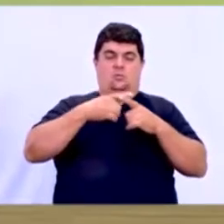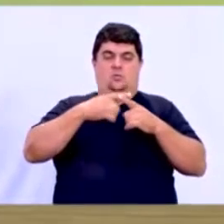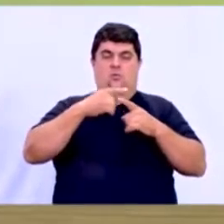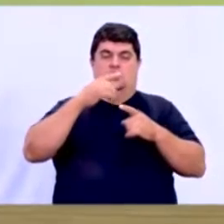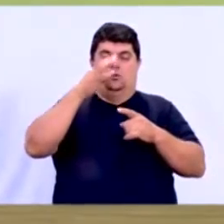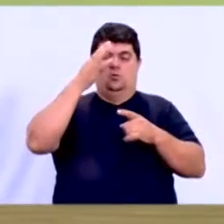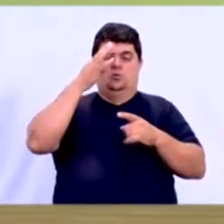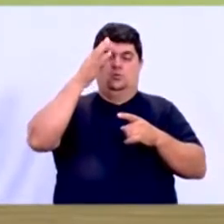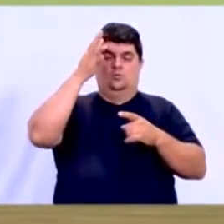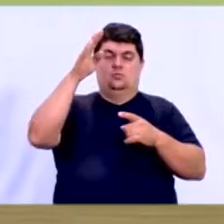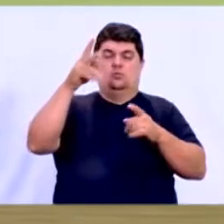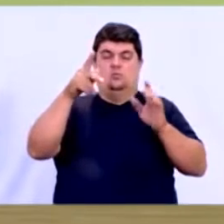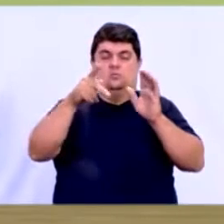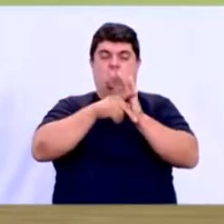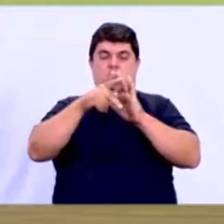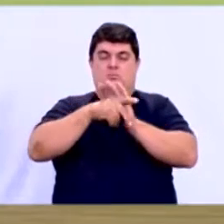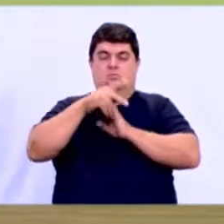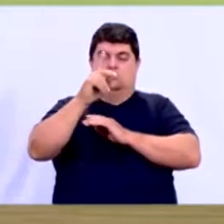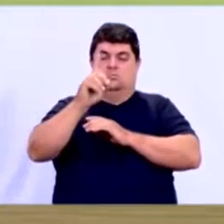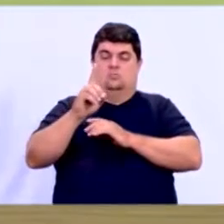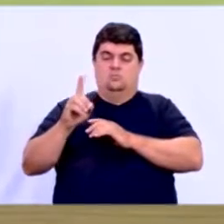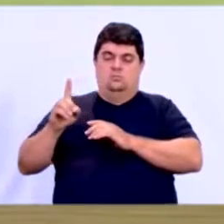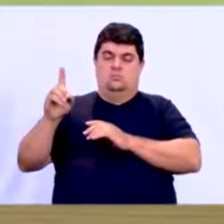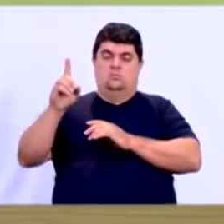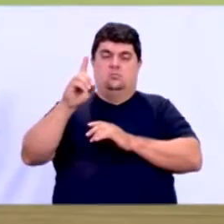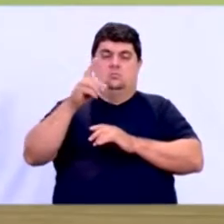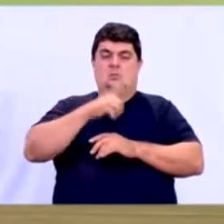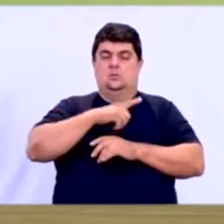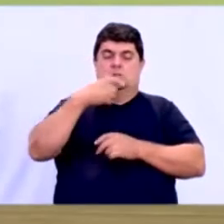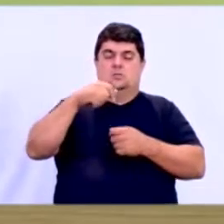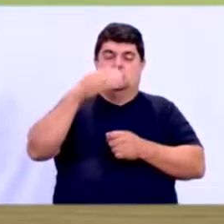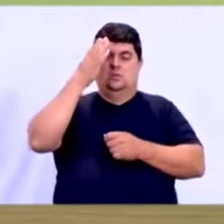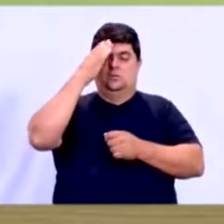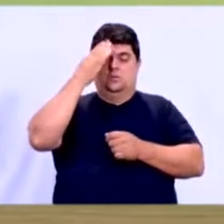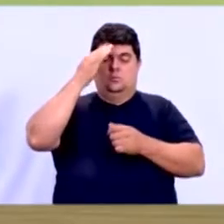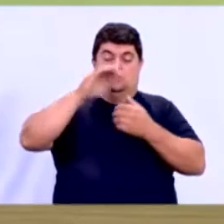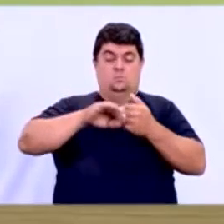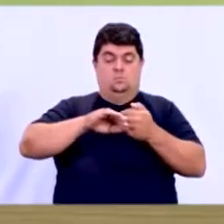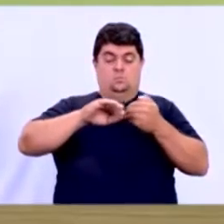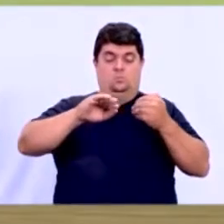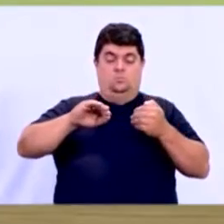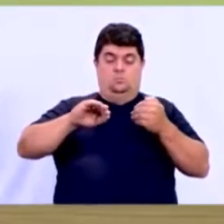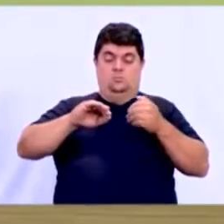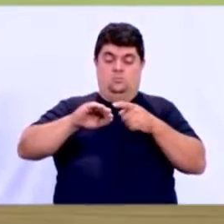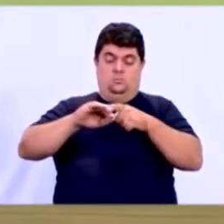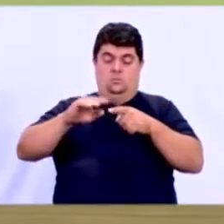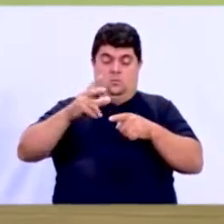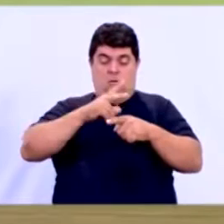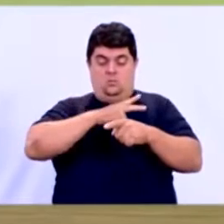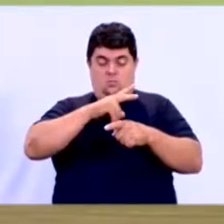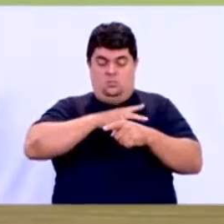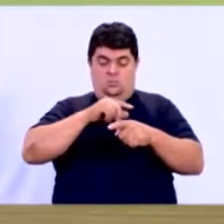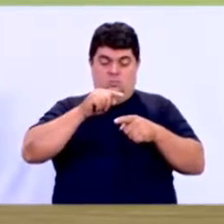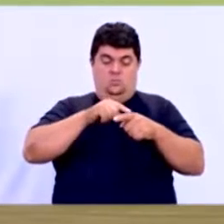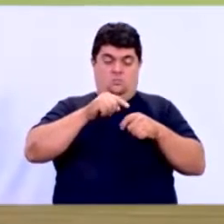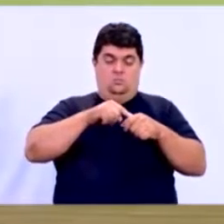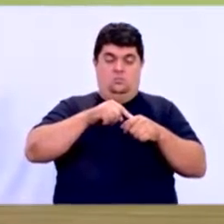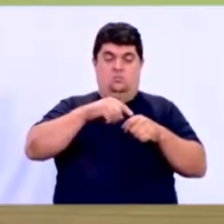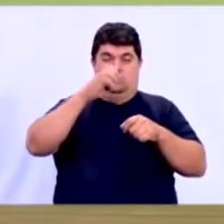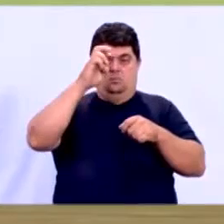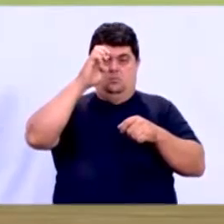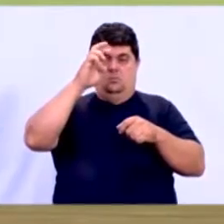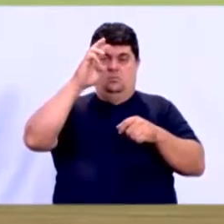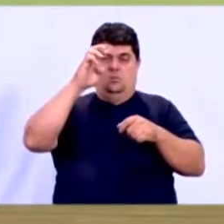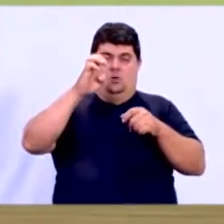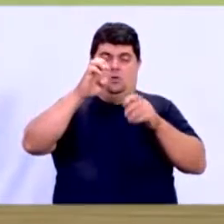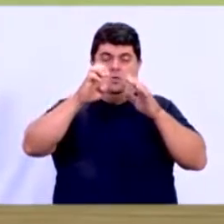sonho pessoal seu, o que não pode acontecer. A gente tem que saber separar a empresa ou a pessoa jurídica da